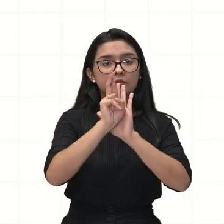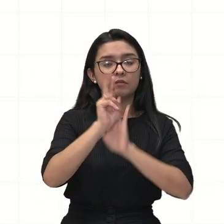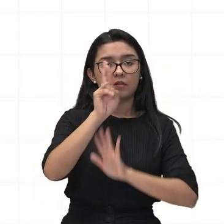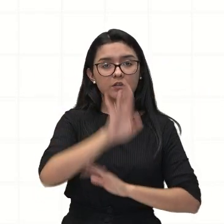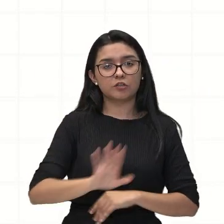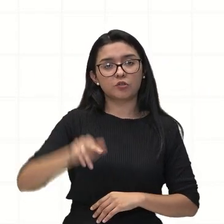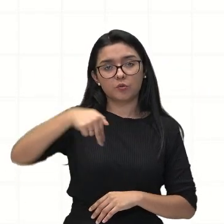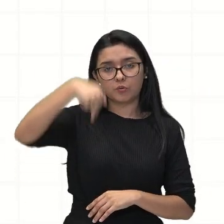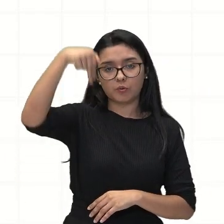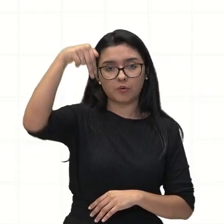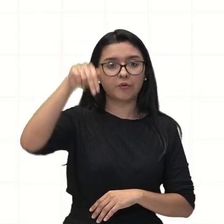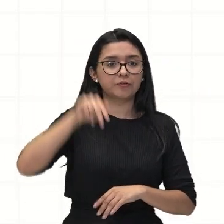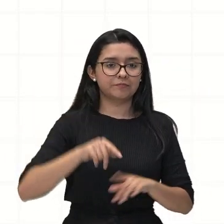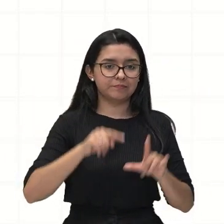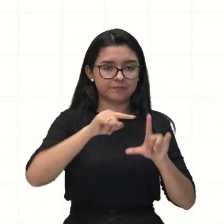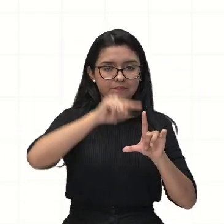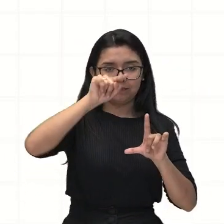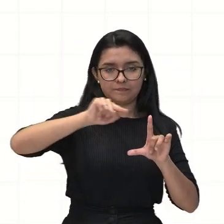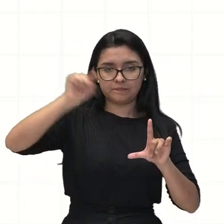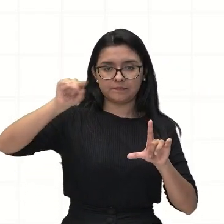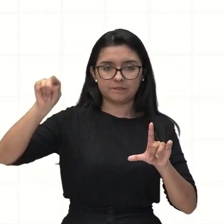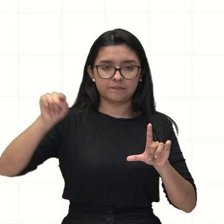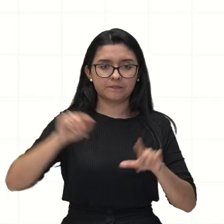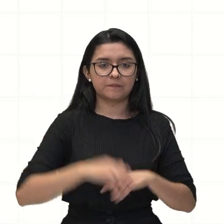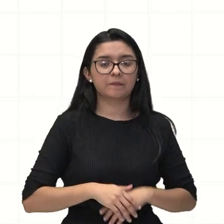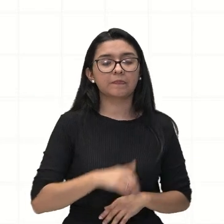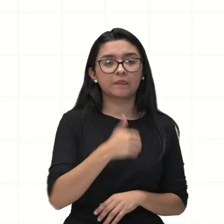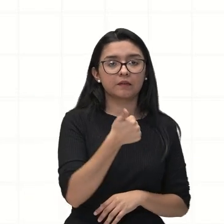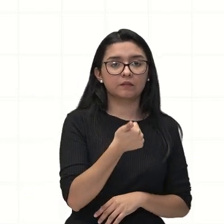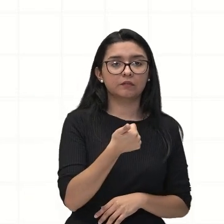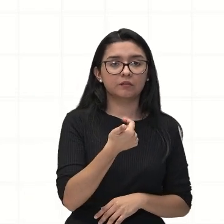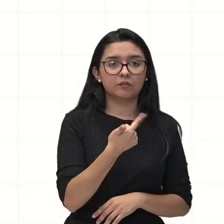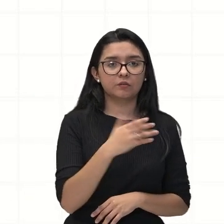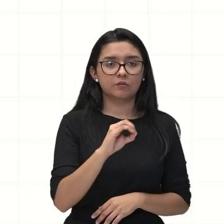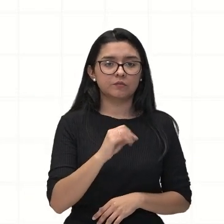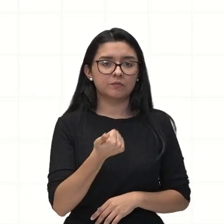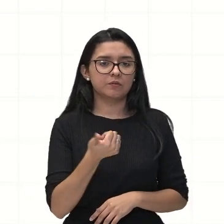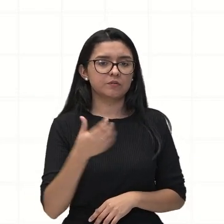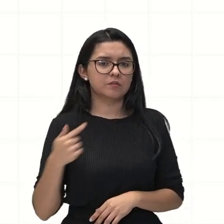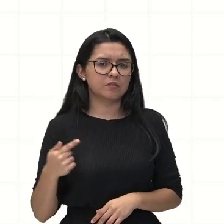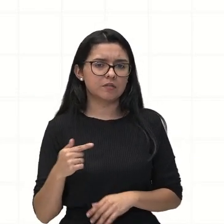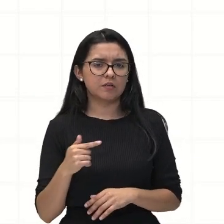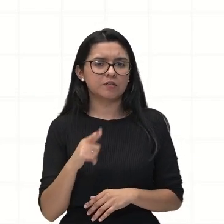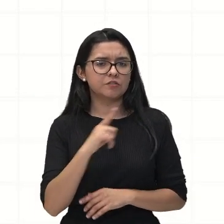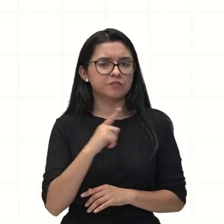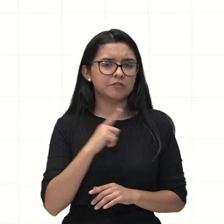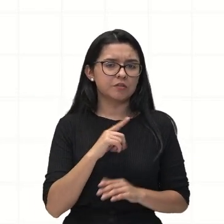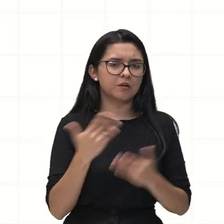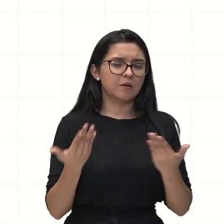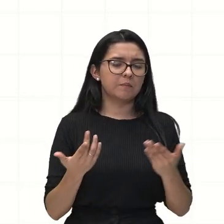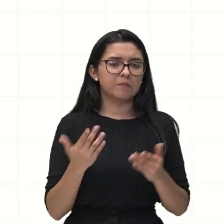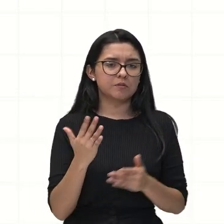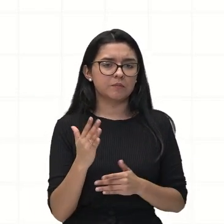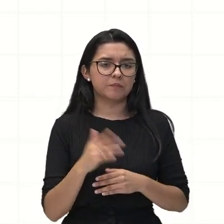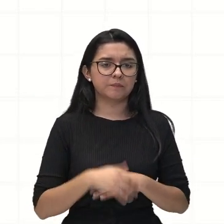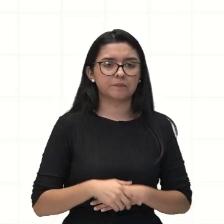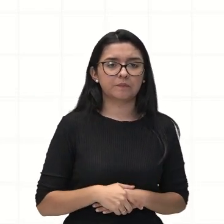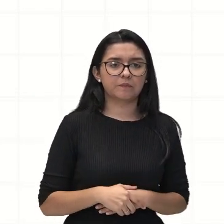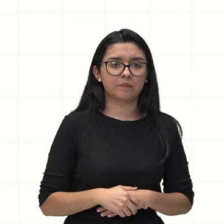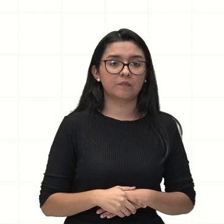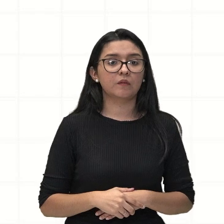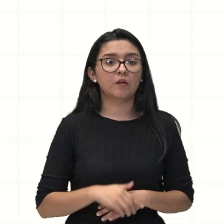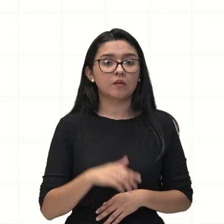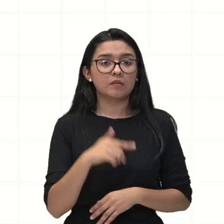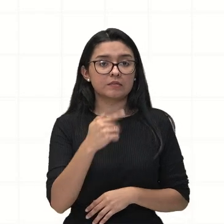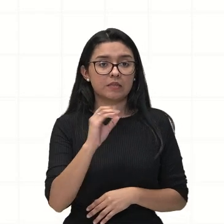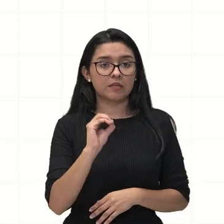que é esse cidadão aqui. Ou seja, em 2017, nós tínhamos uma produção na região norte entre 70 e 80